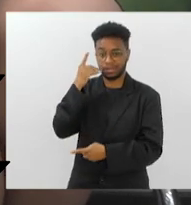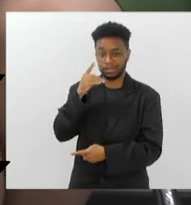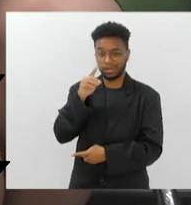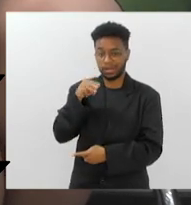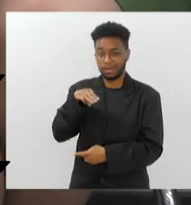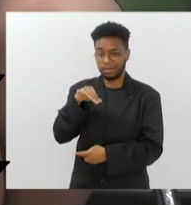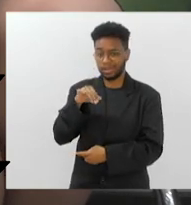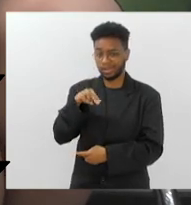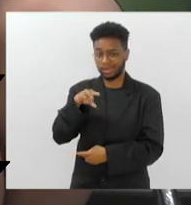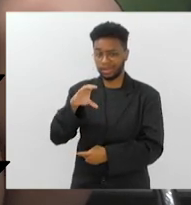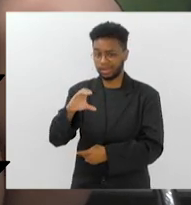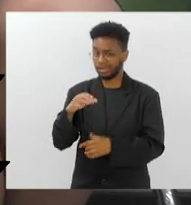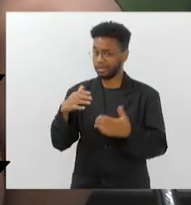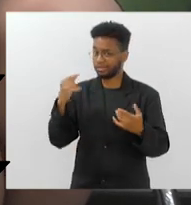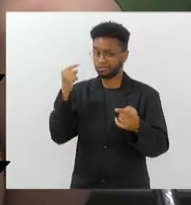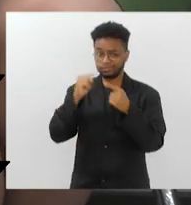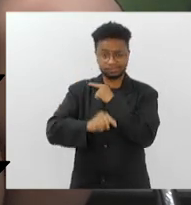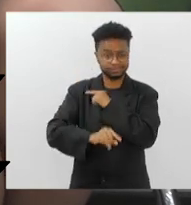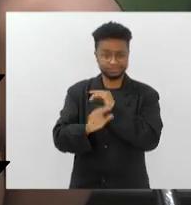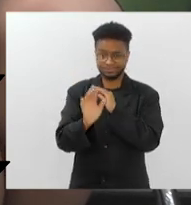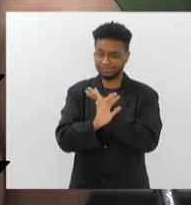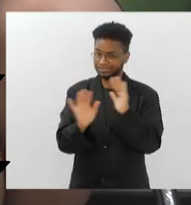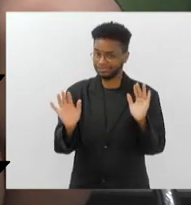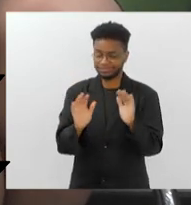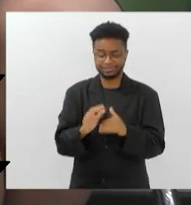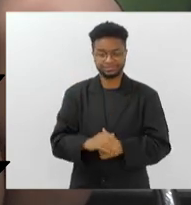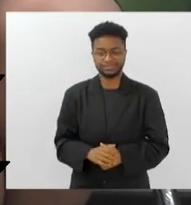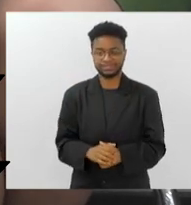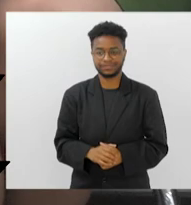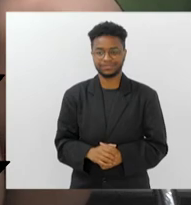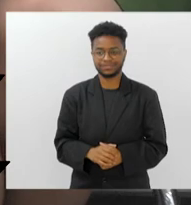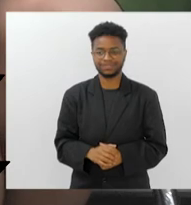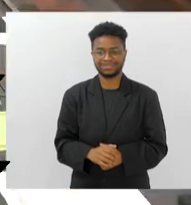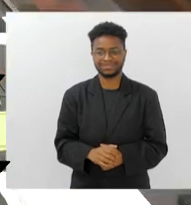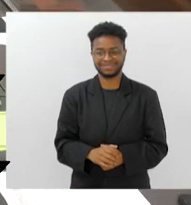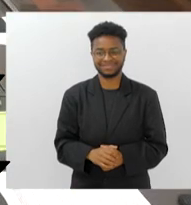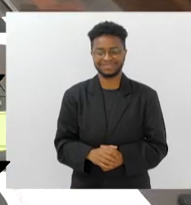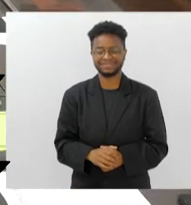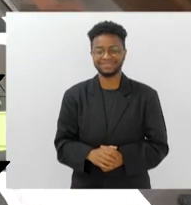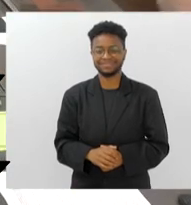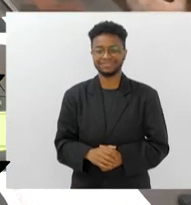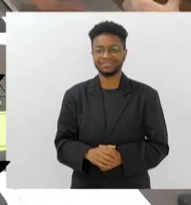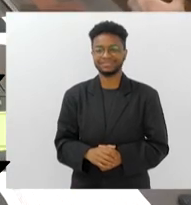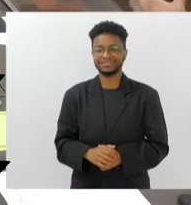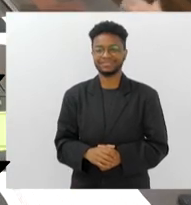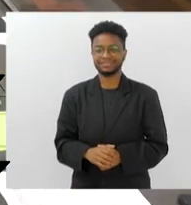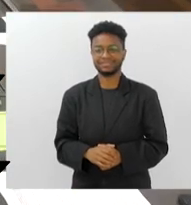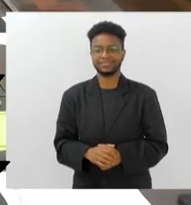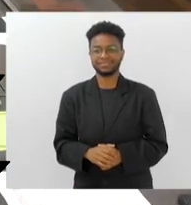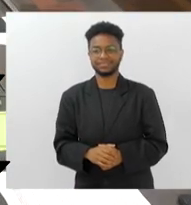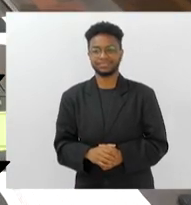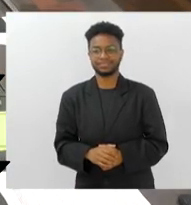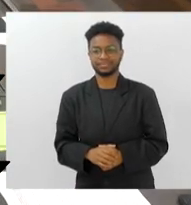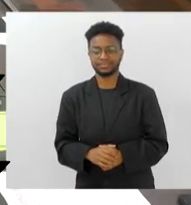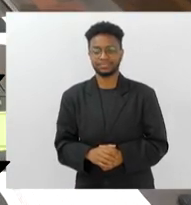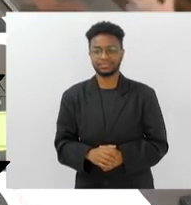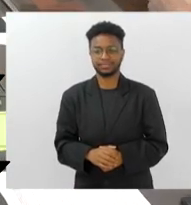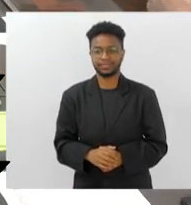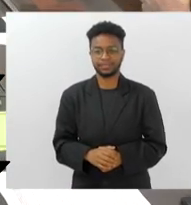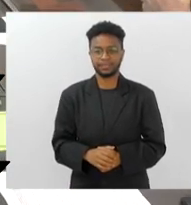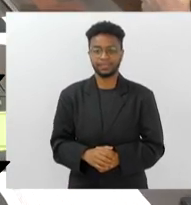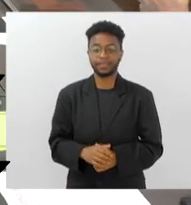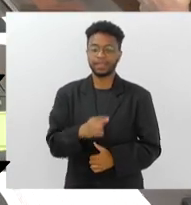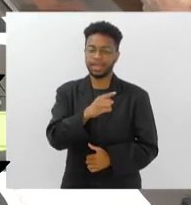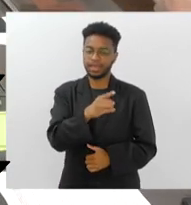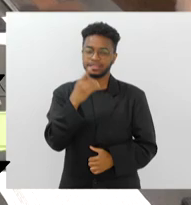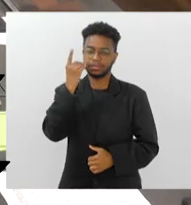desastroso o deputado Luis Paulo eu já ia falar usa a sua grande cultura ia falar mas acabe botar a subm ele